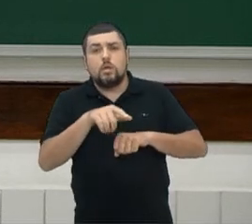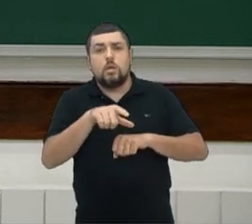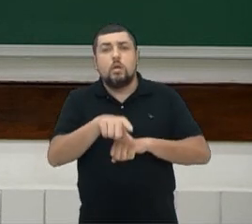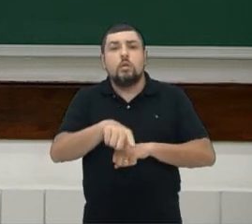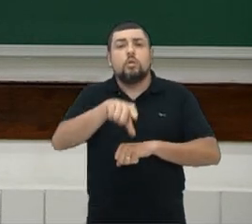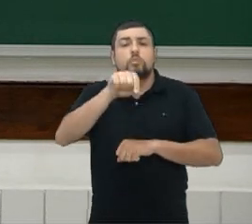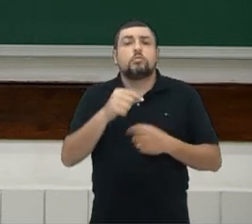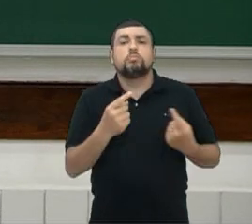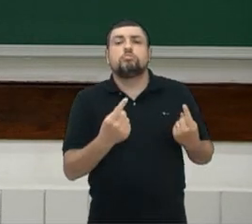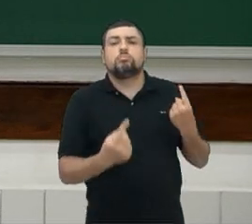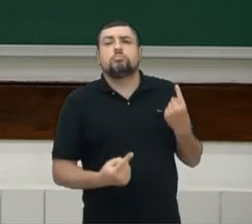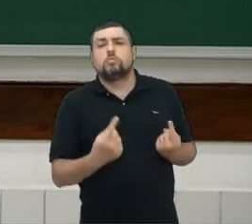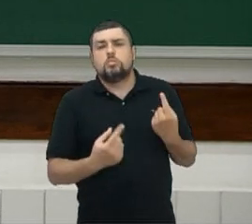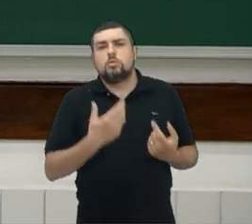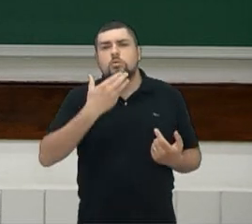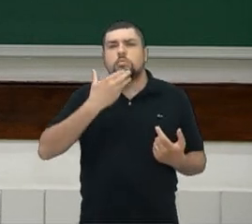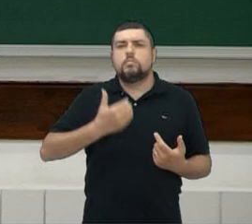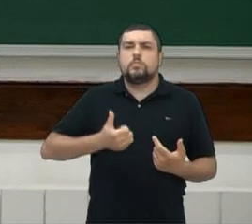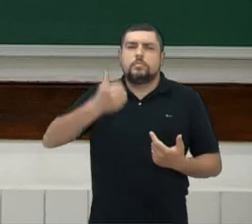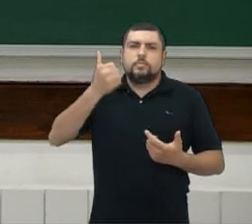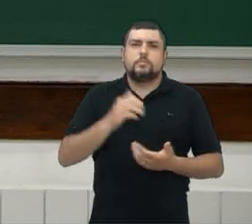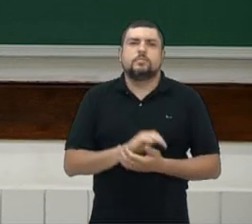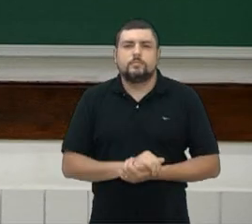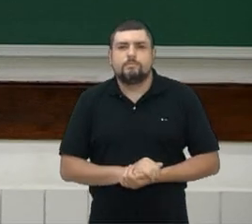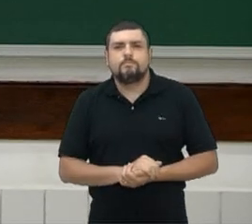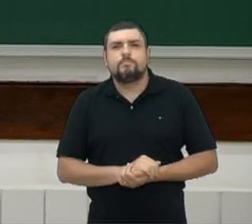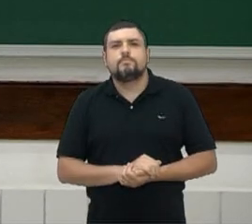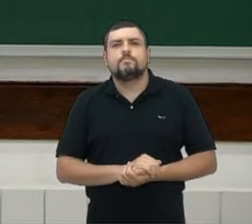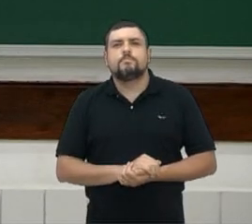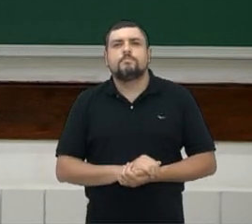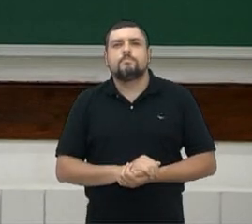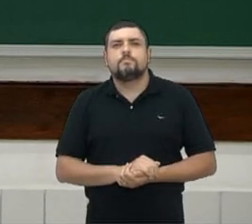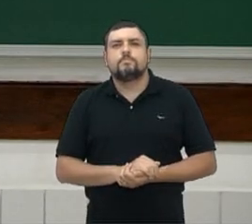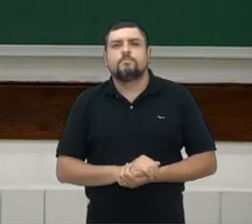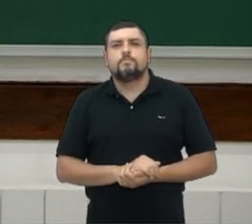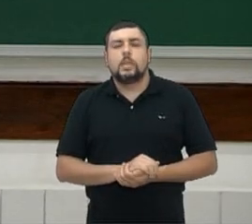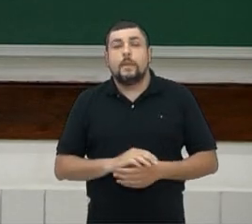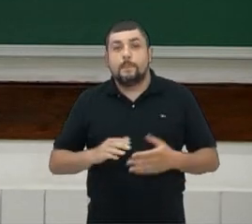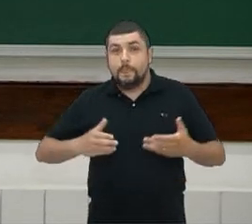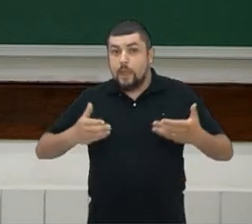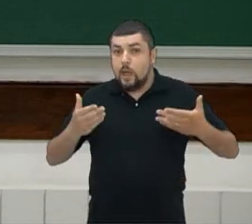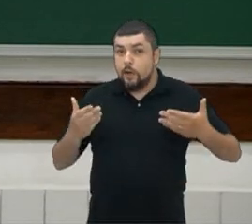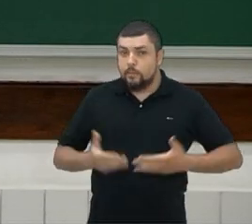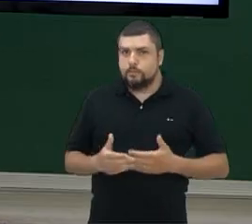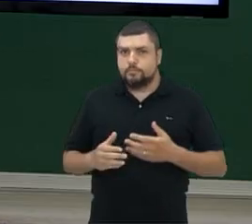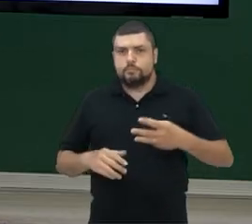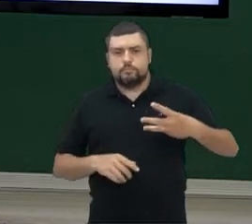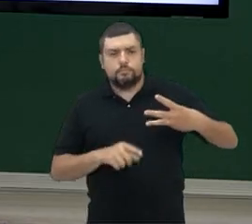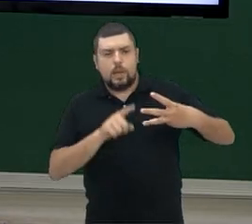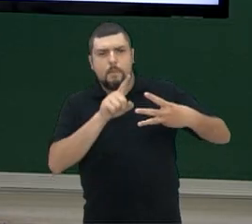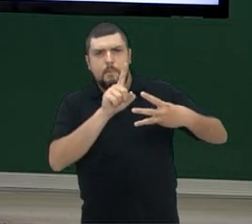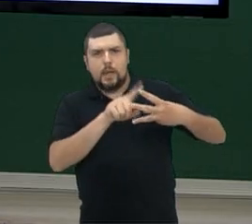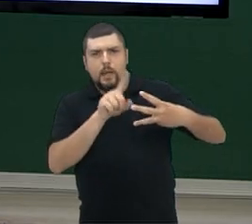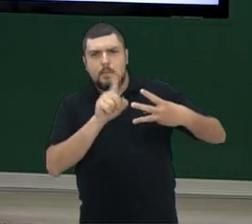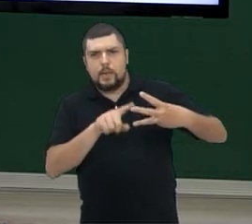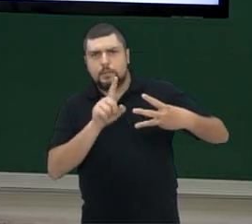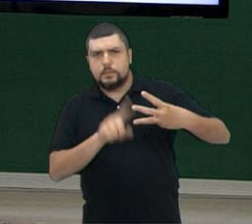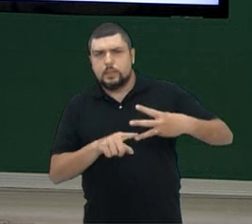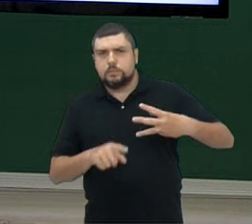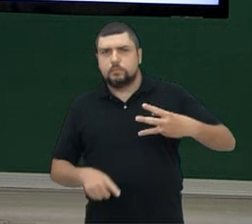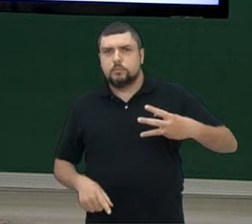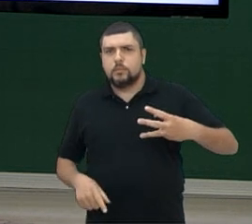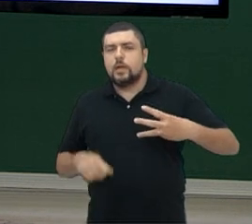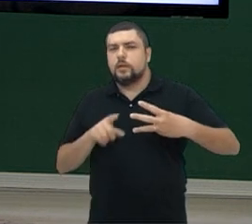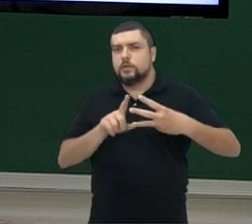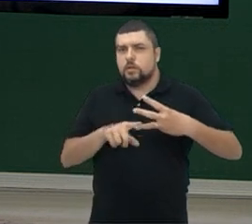aproximar melhor para o teu estudo. Tudo bem? Vamos lá. Vamos fechar hoje a nossa aula, sua trilogia do Reino de